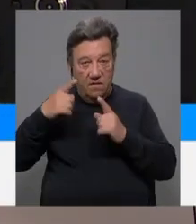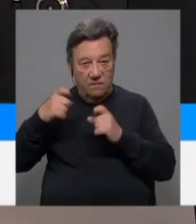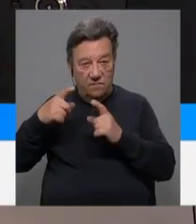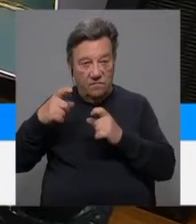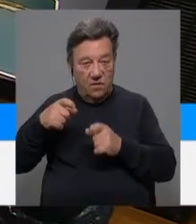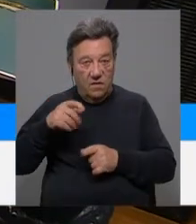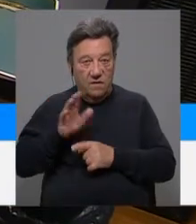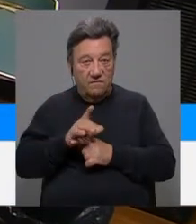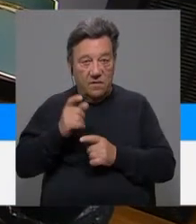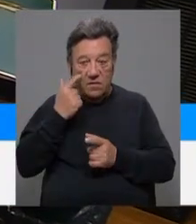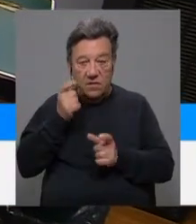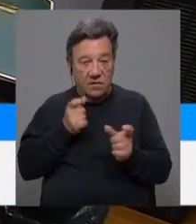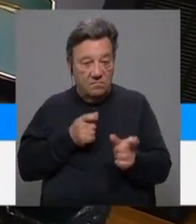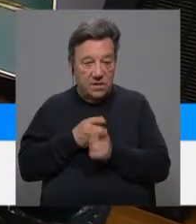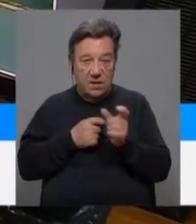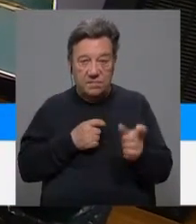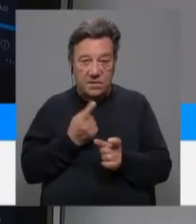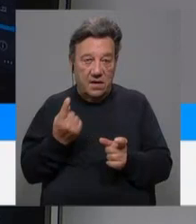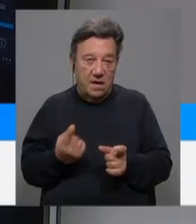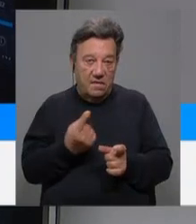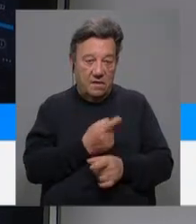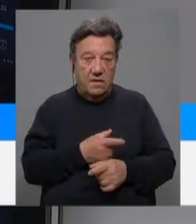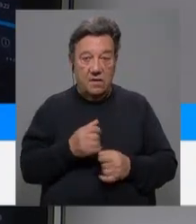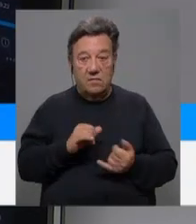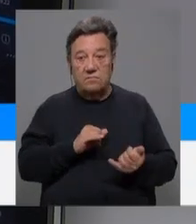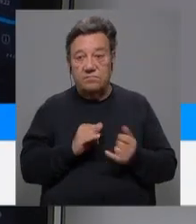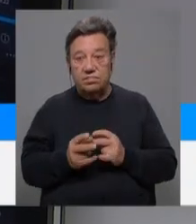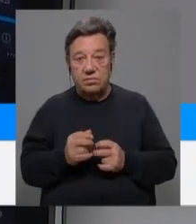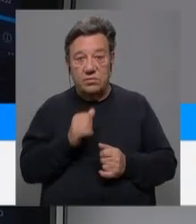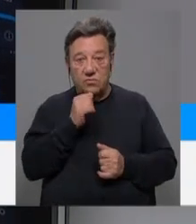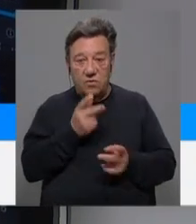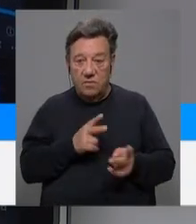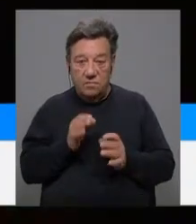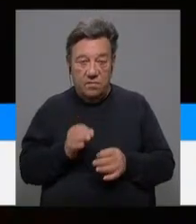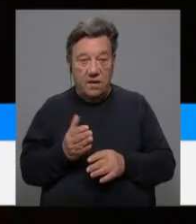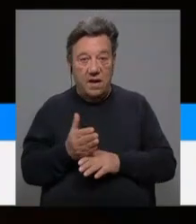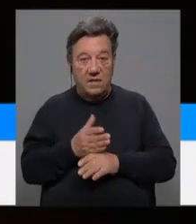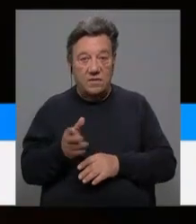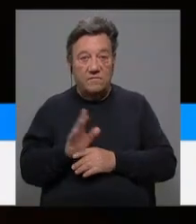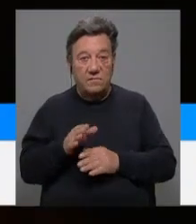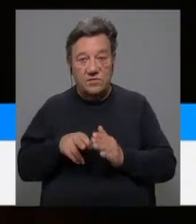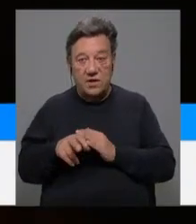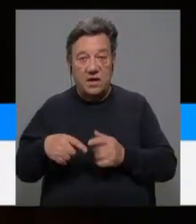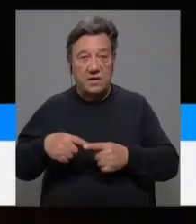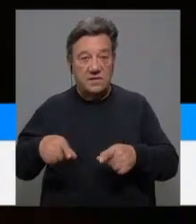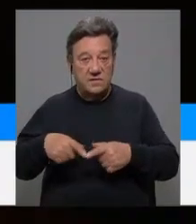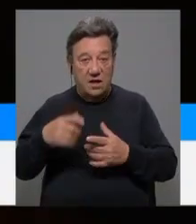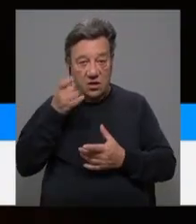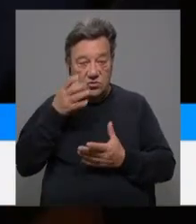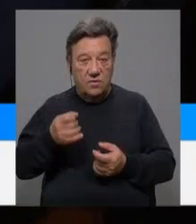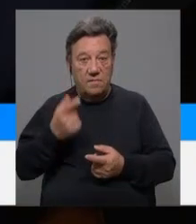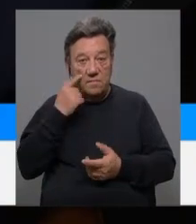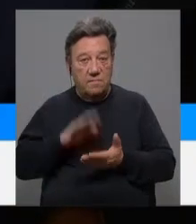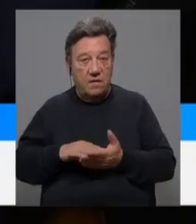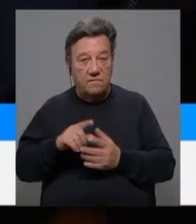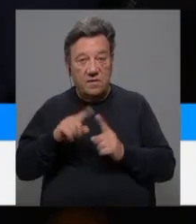filme fotograma a fotograma. Segue-se a correção de cor antes do filme chegar à sala escura, onde é posto à prova numa tela de